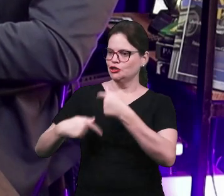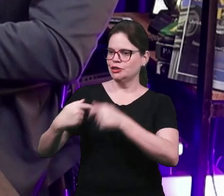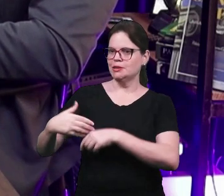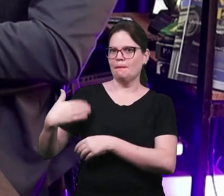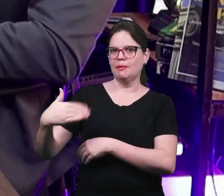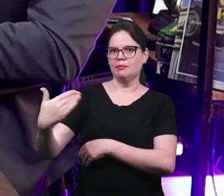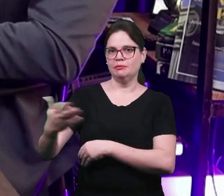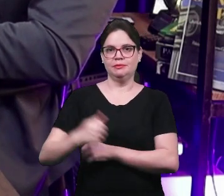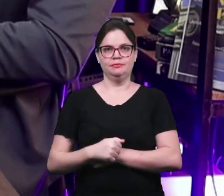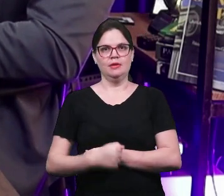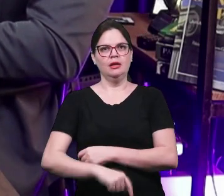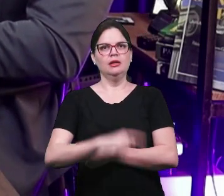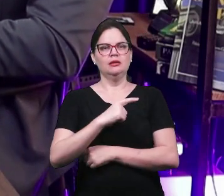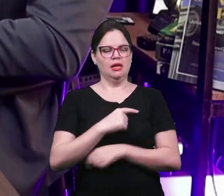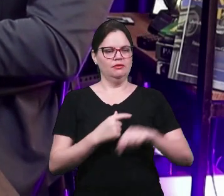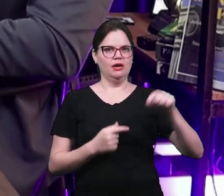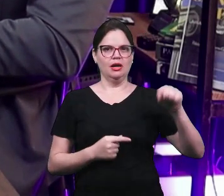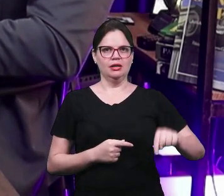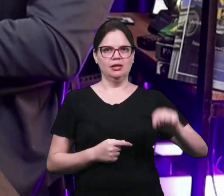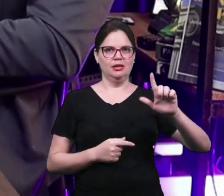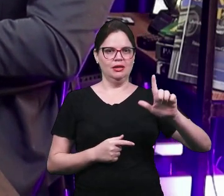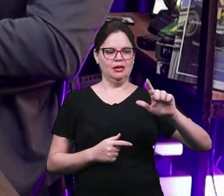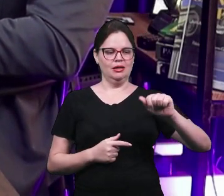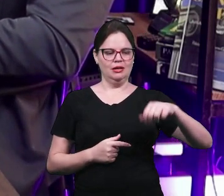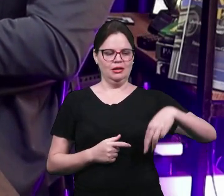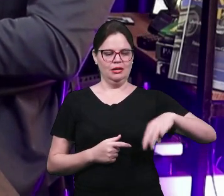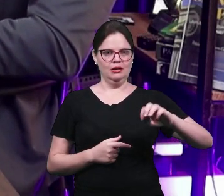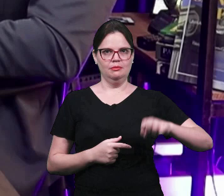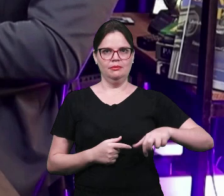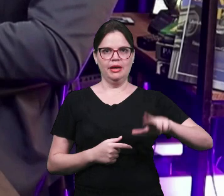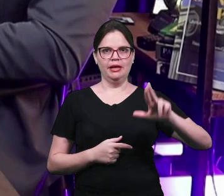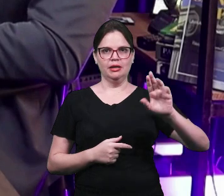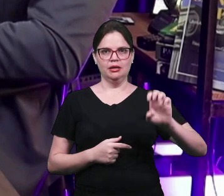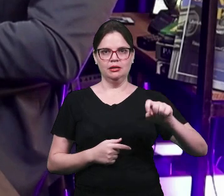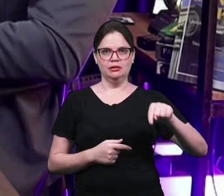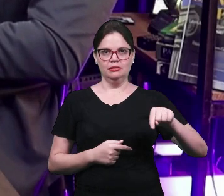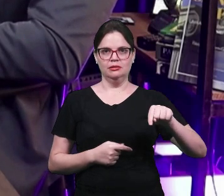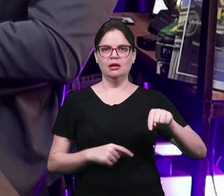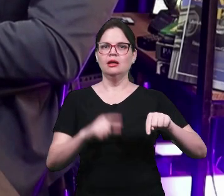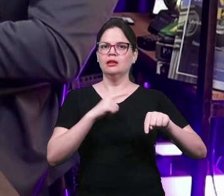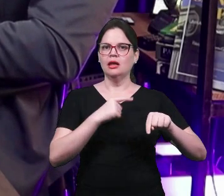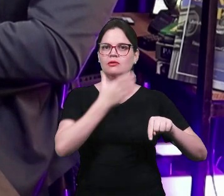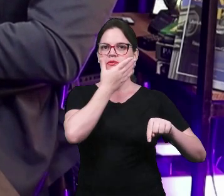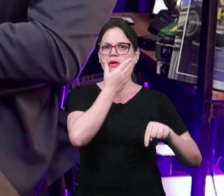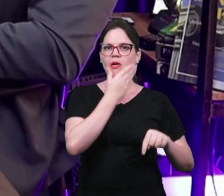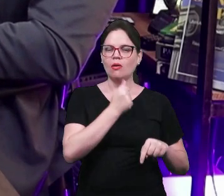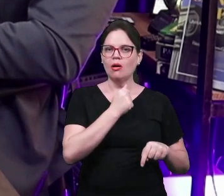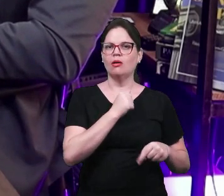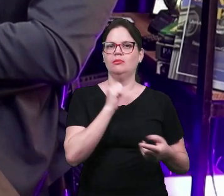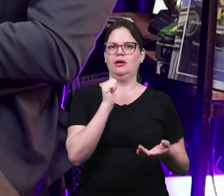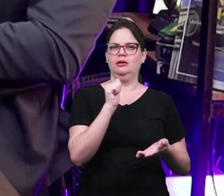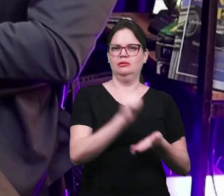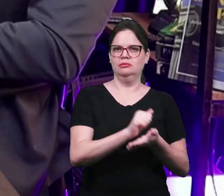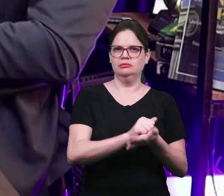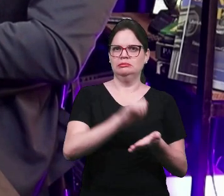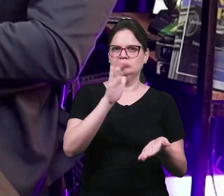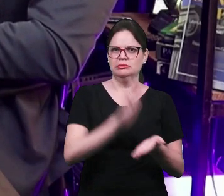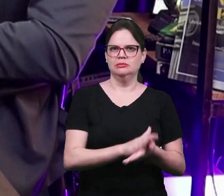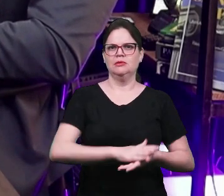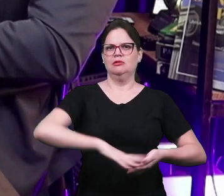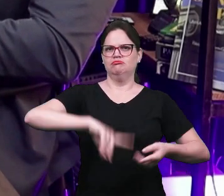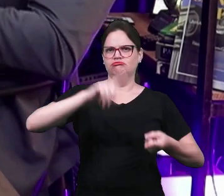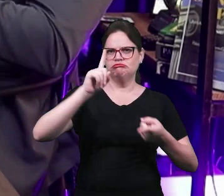matou, ele foi um homem vingativo, mas Lameque aqui, ele gerou Noé, né? Que andou com Deus também,